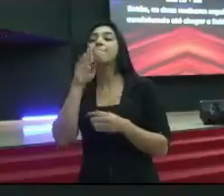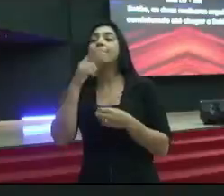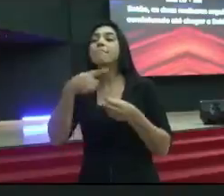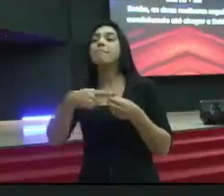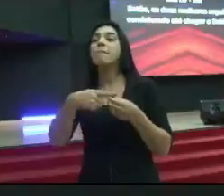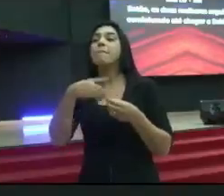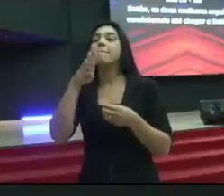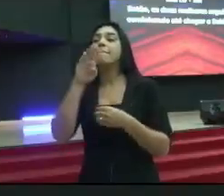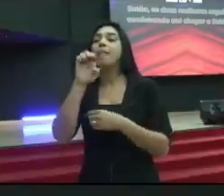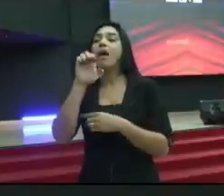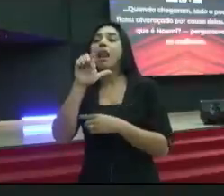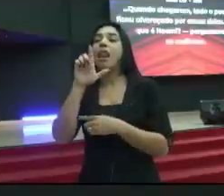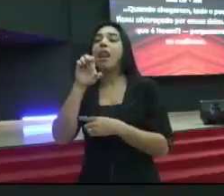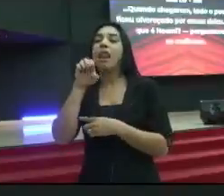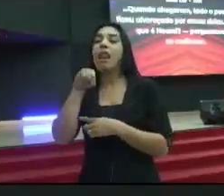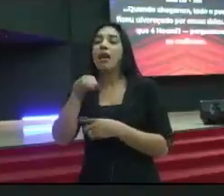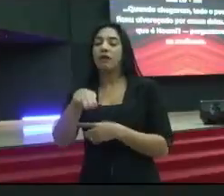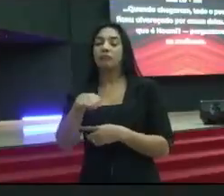Ali chegando,